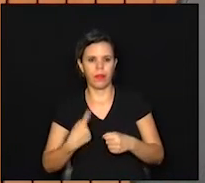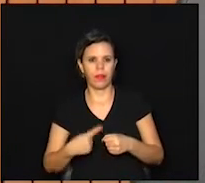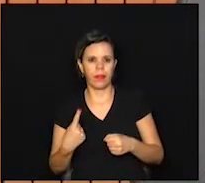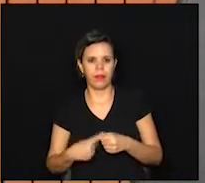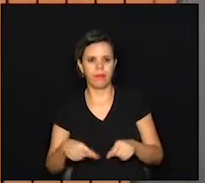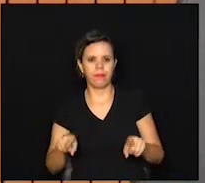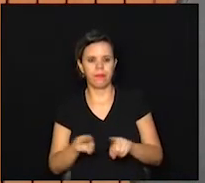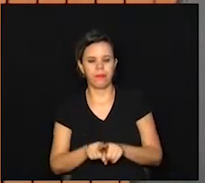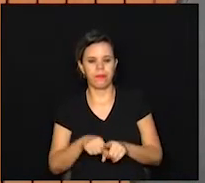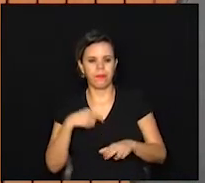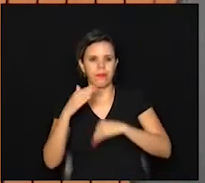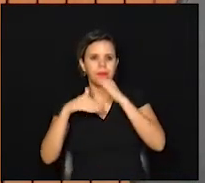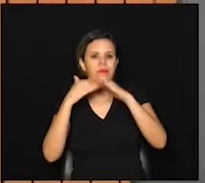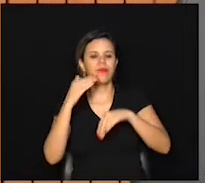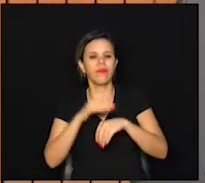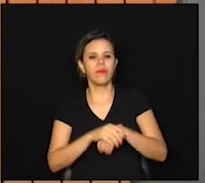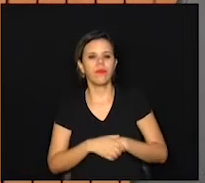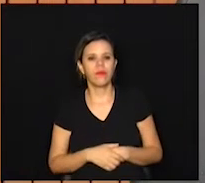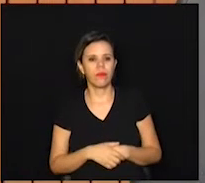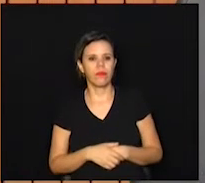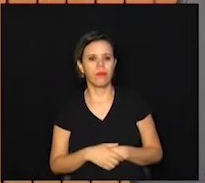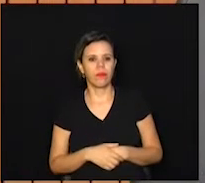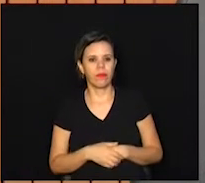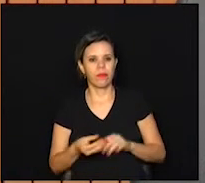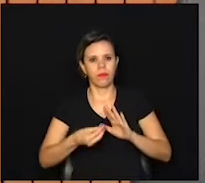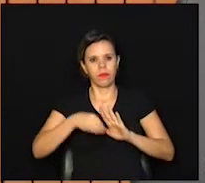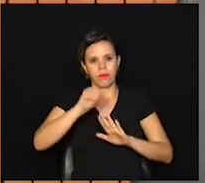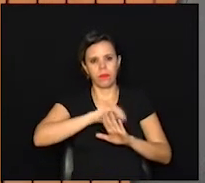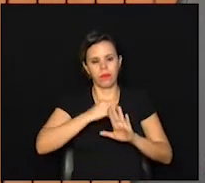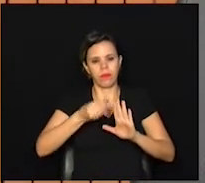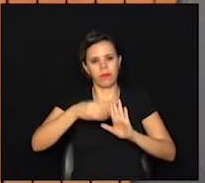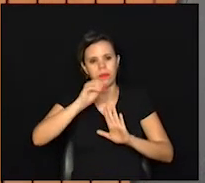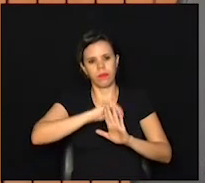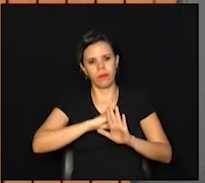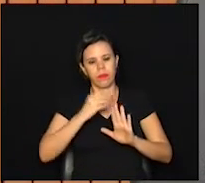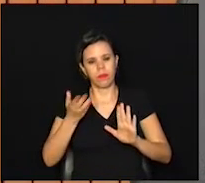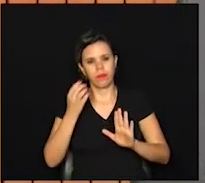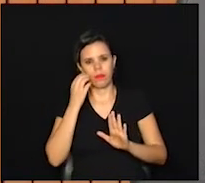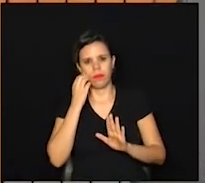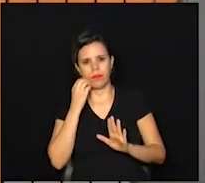Além disso, a construção de um calendário